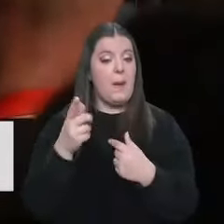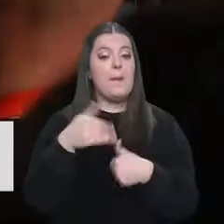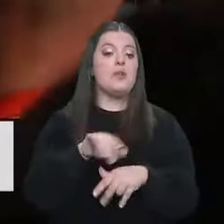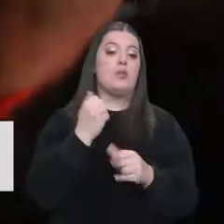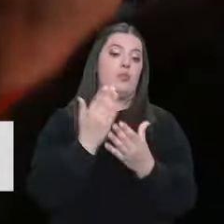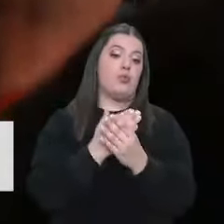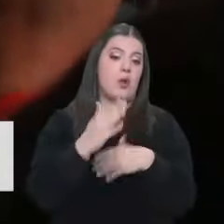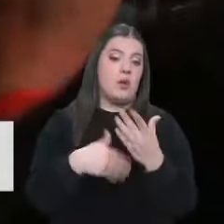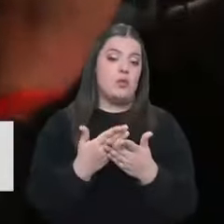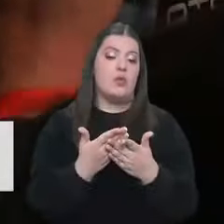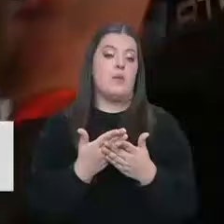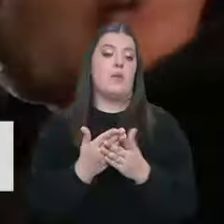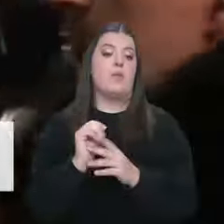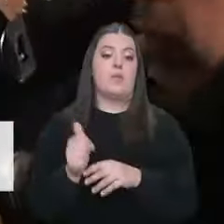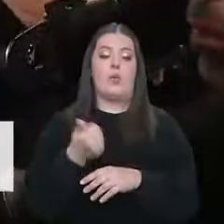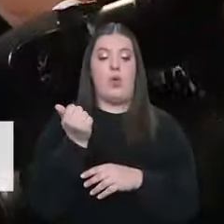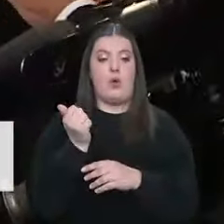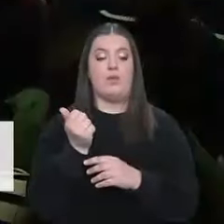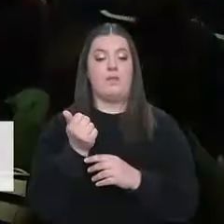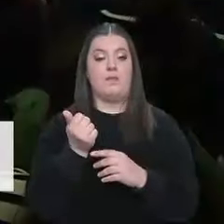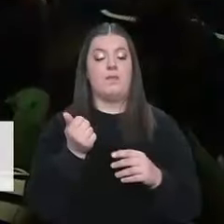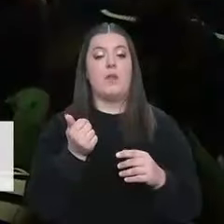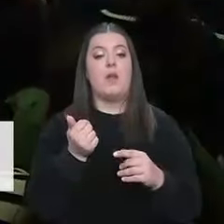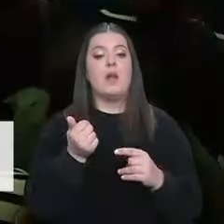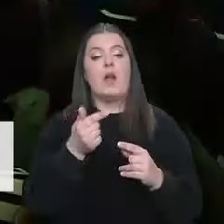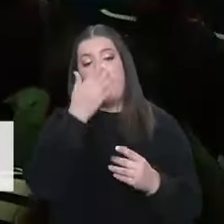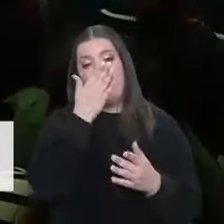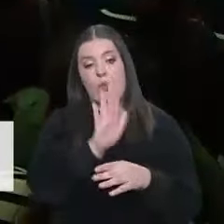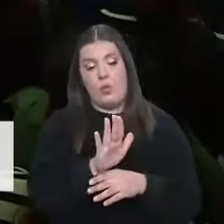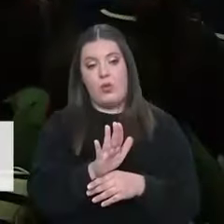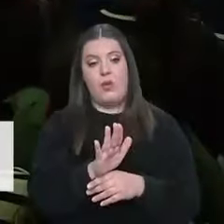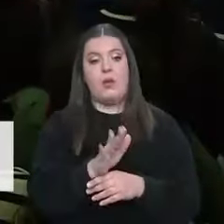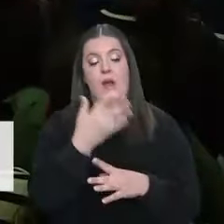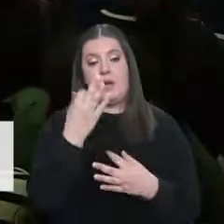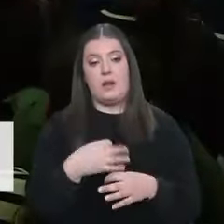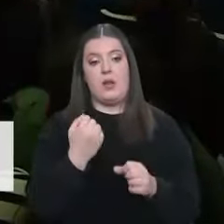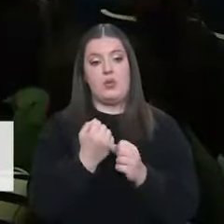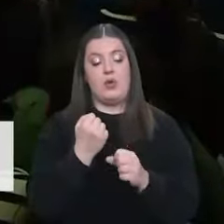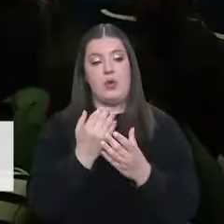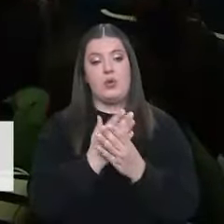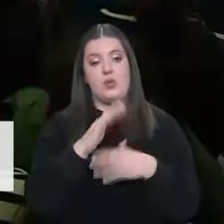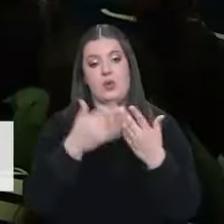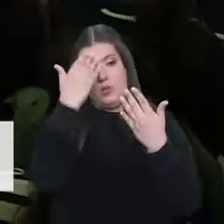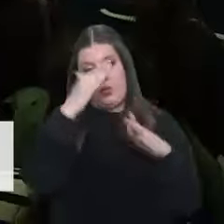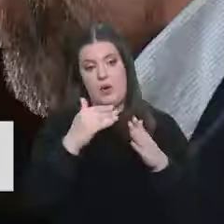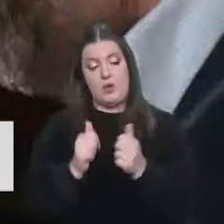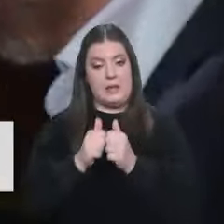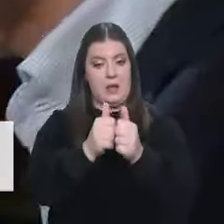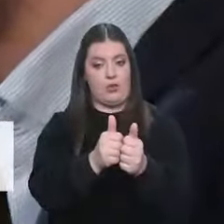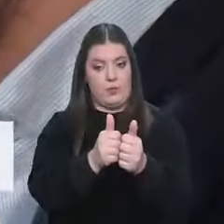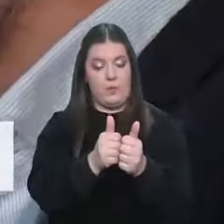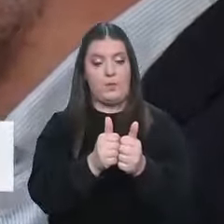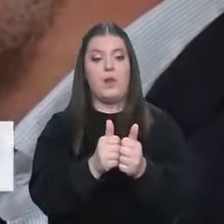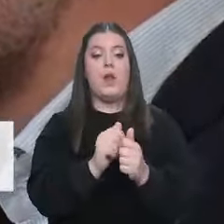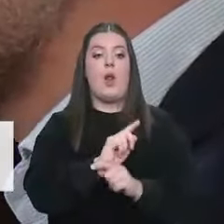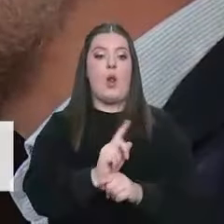processos o melhor a melhor atitude é acreditar nos processos Democráticos E segui-los desde